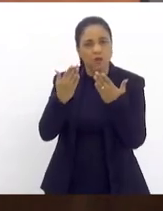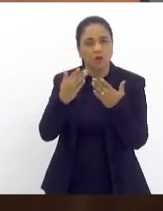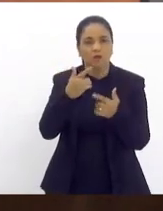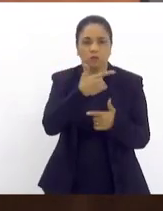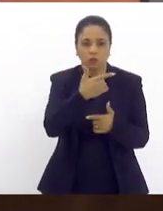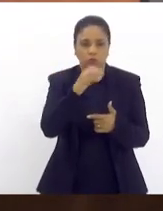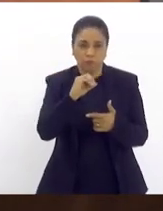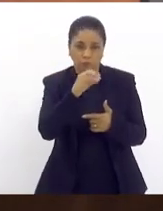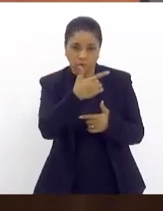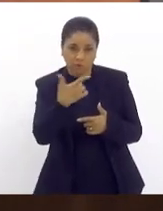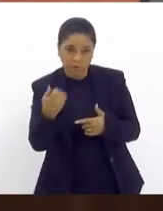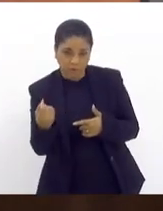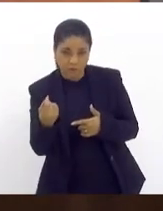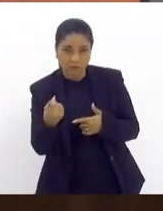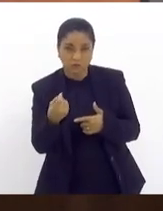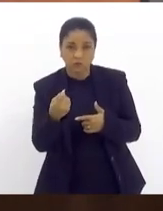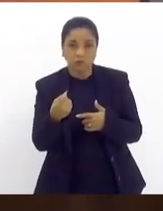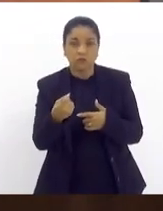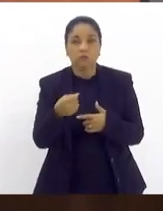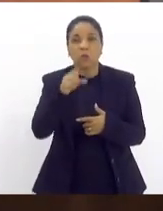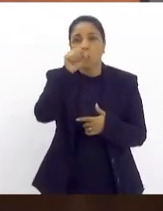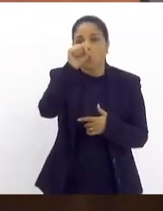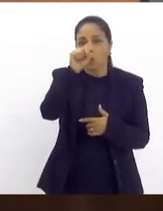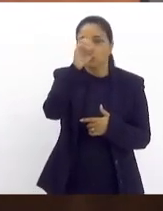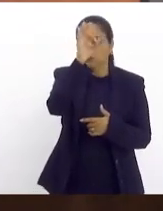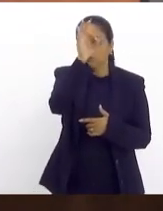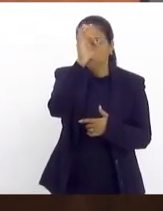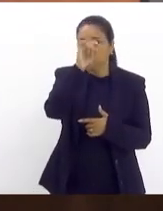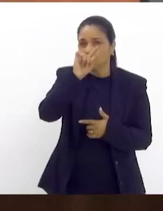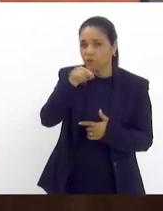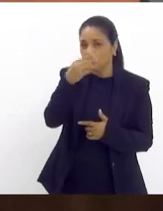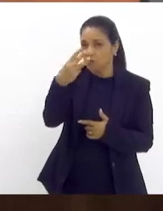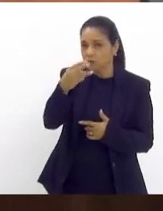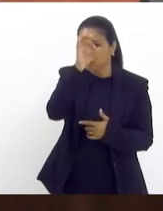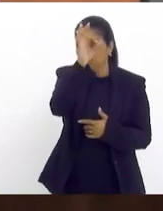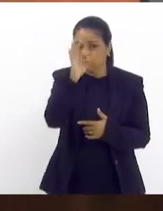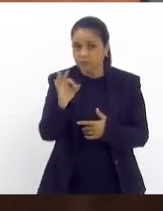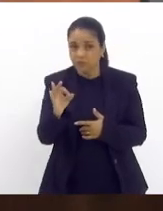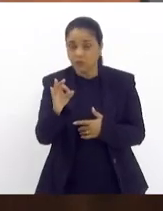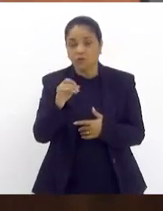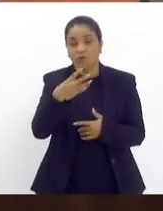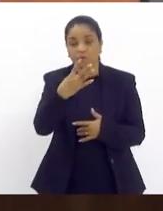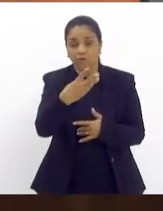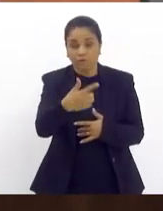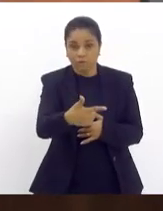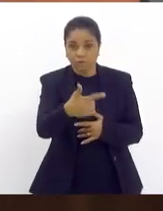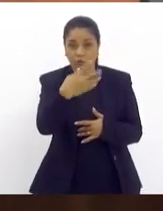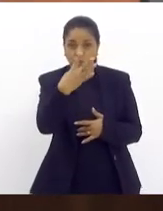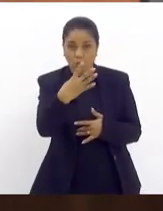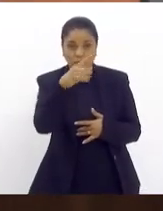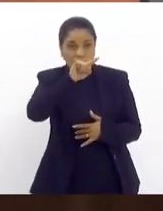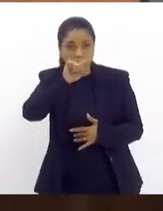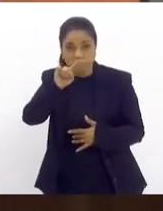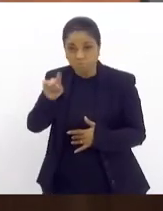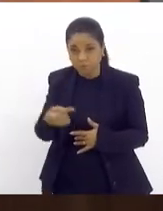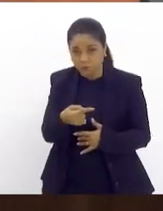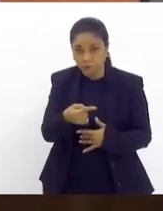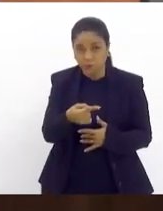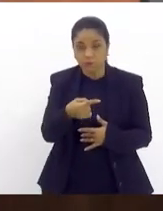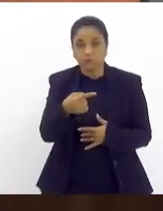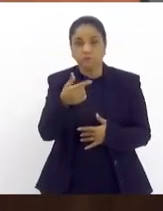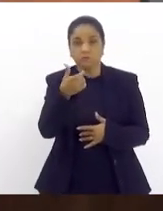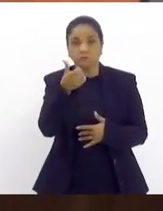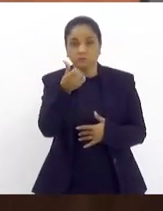representa um aumento de 8,3%, quando foram registrados 24.664 casos